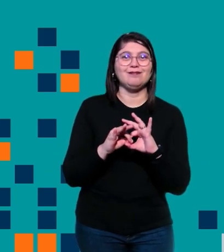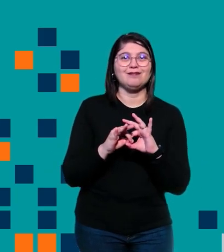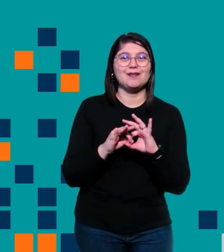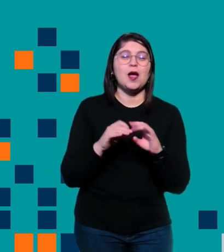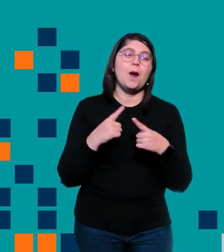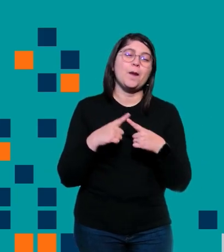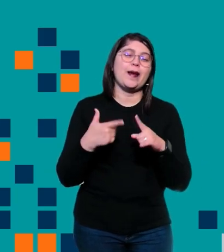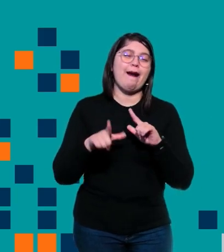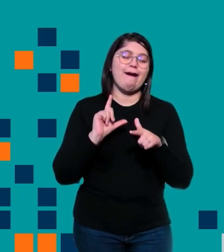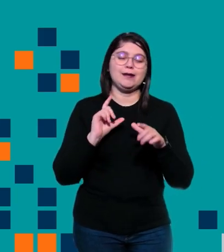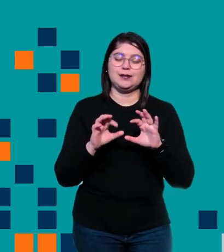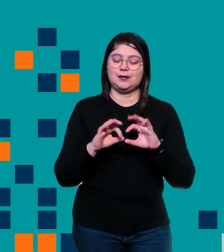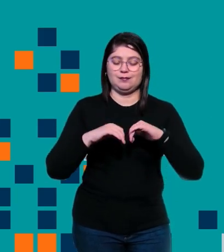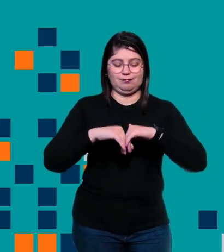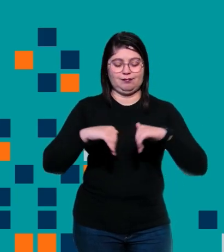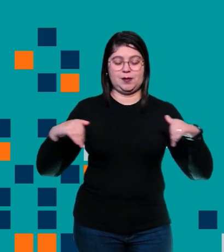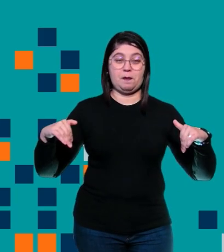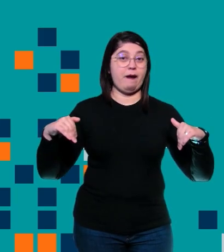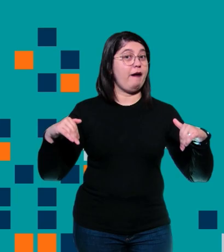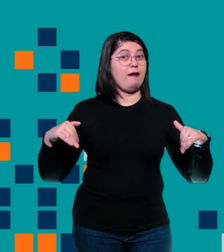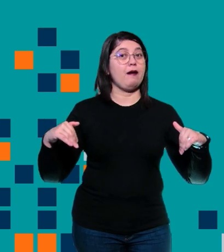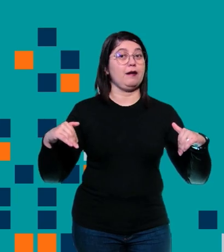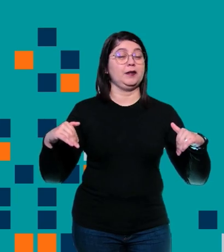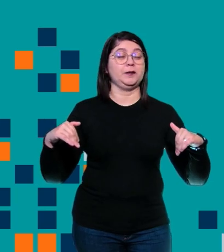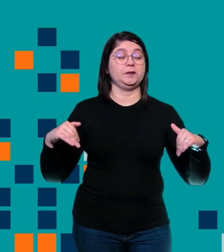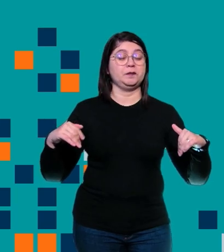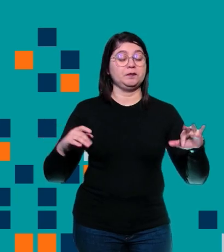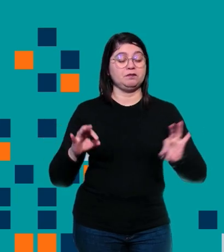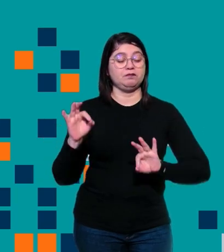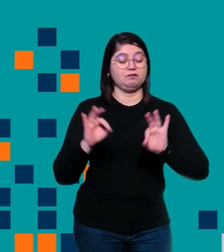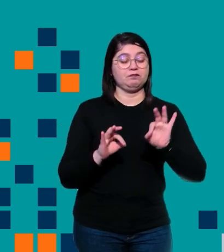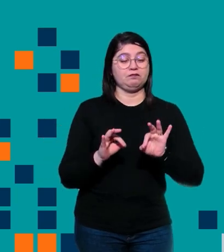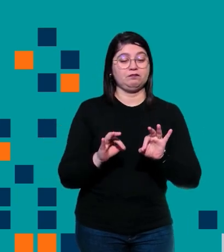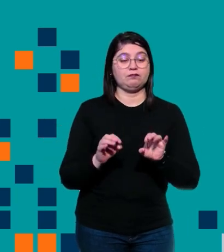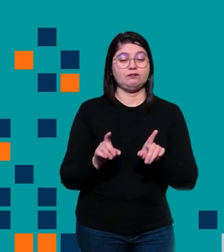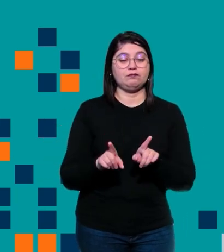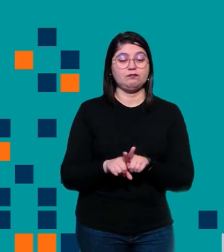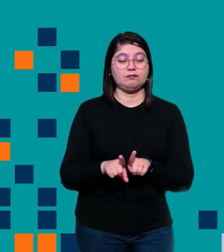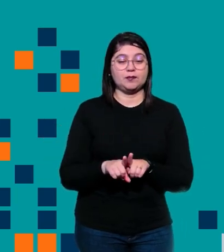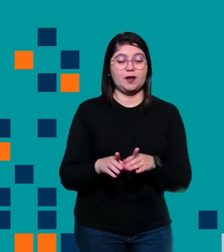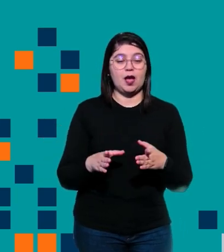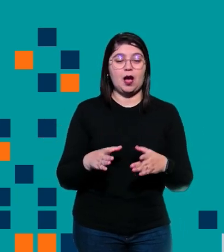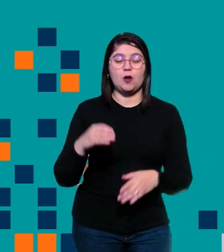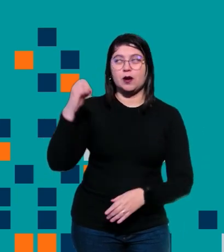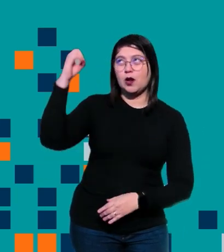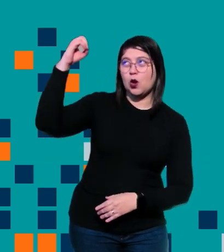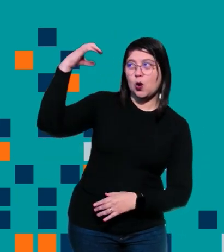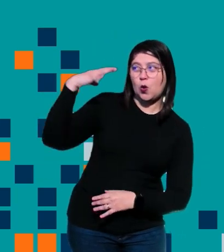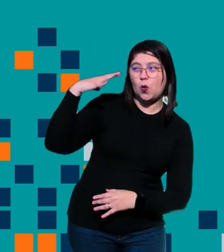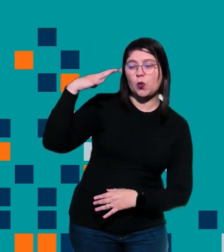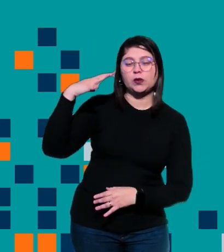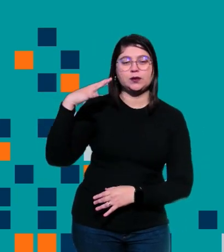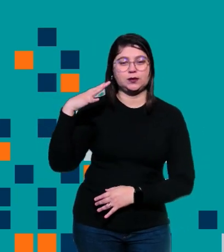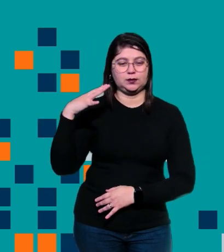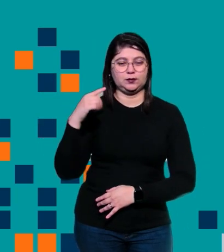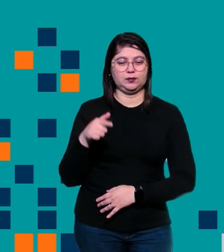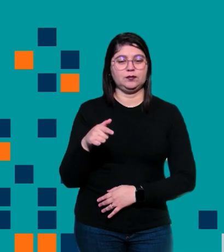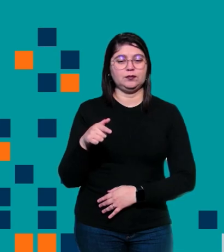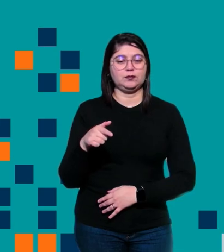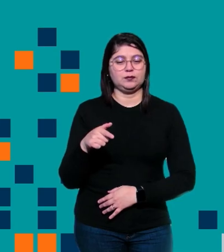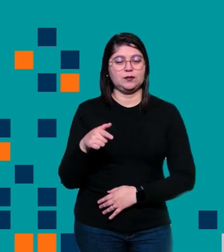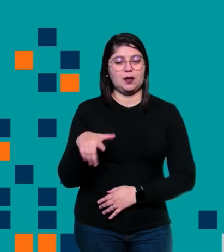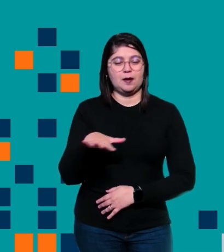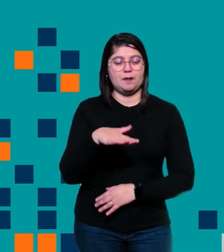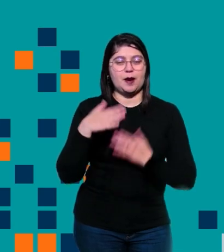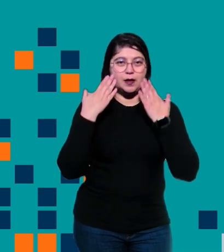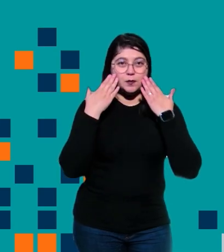essa ligação, então esse talude foi feito, e tem esses rádios, um entra a luz para a sala de exposição,